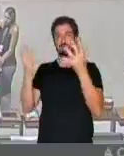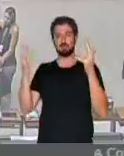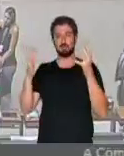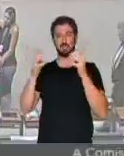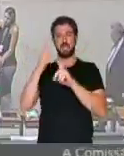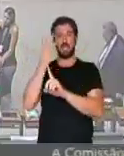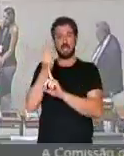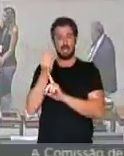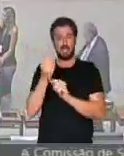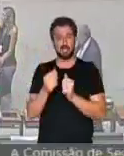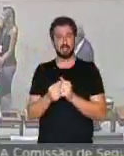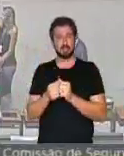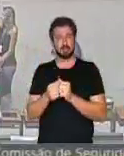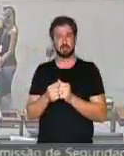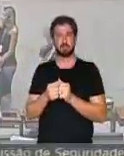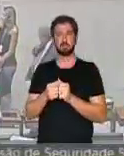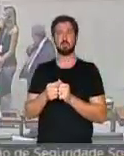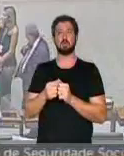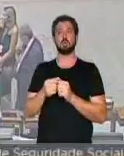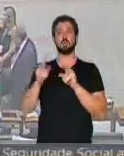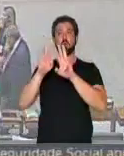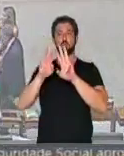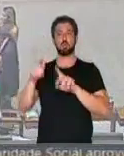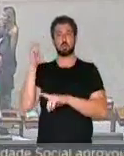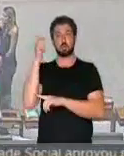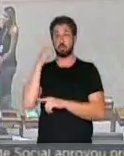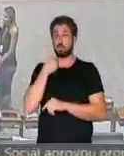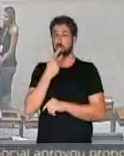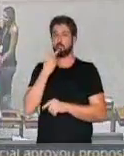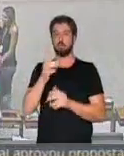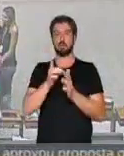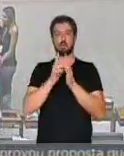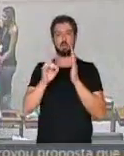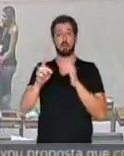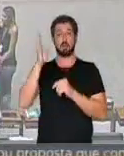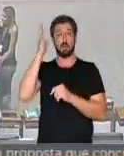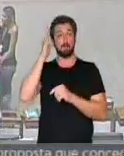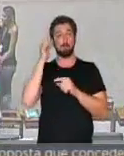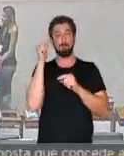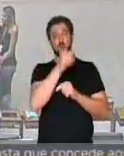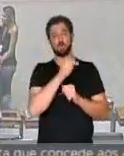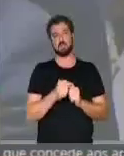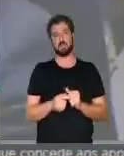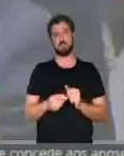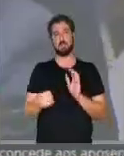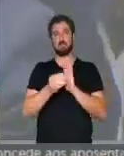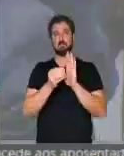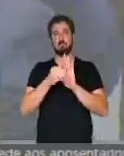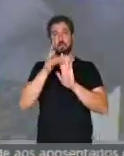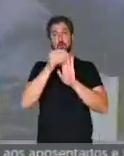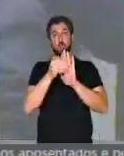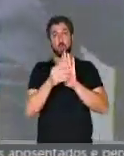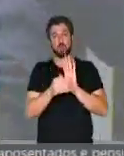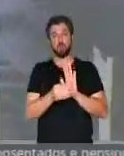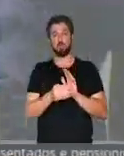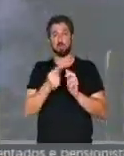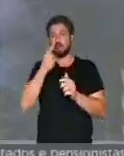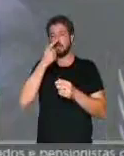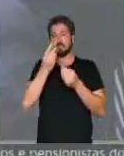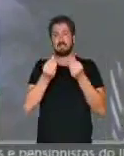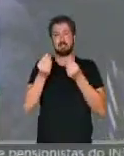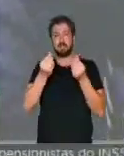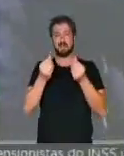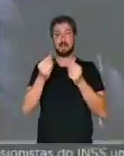exposição de artes plásticas Queer Museu no Rio Grande do Sul. Eu quero dizer que eu repudio a burrice, a falta de repertório, a falta de